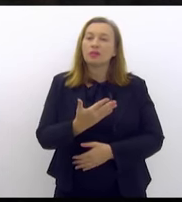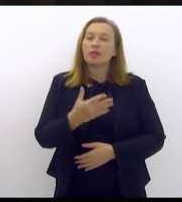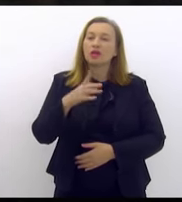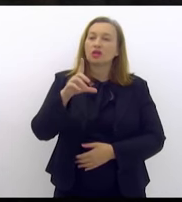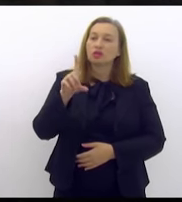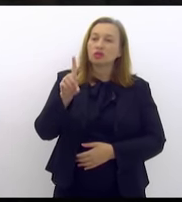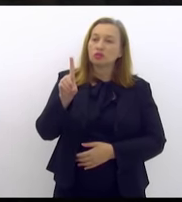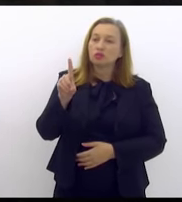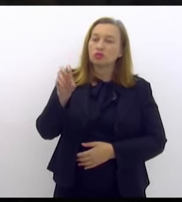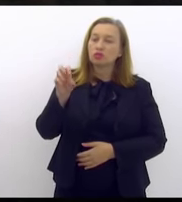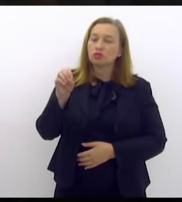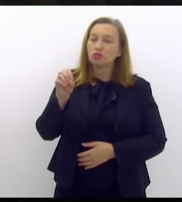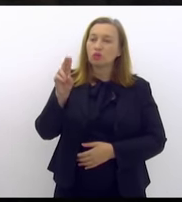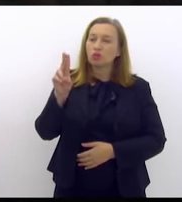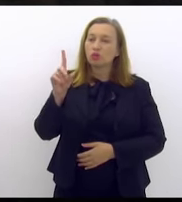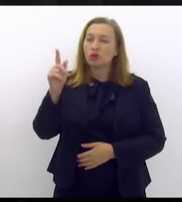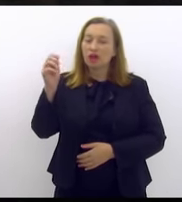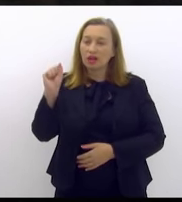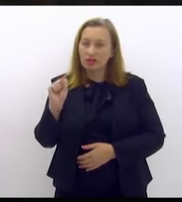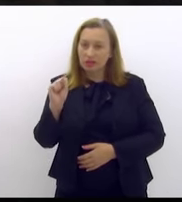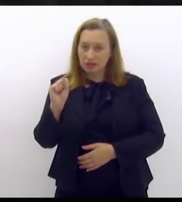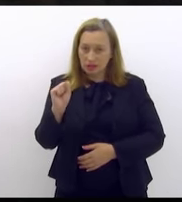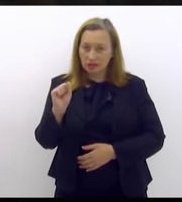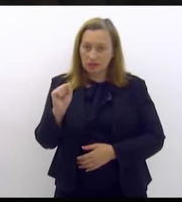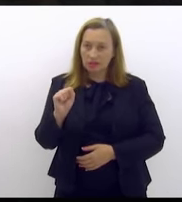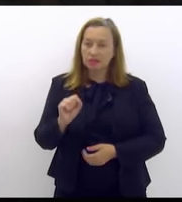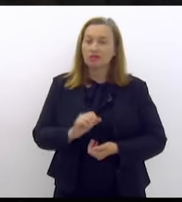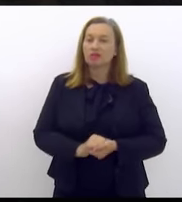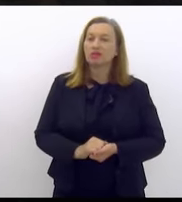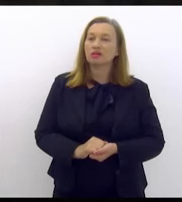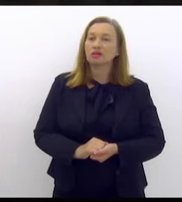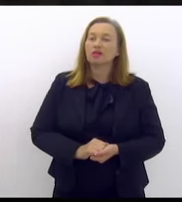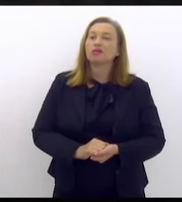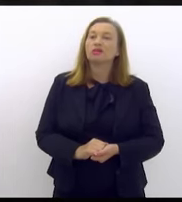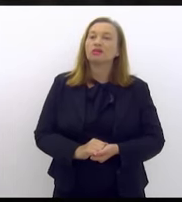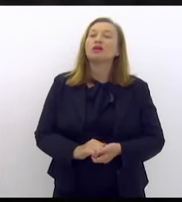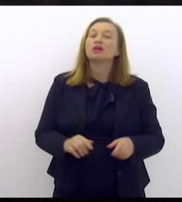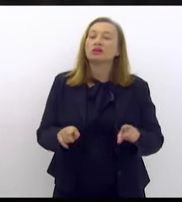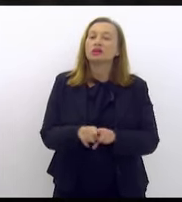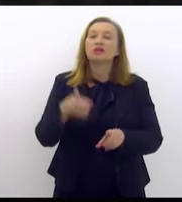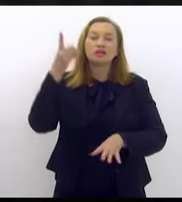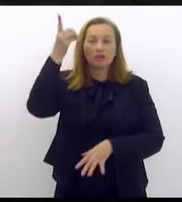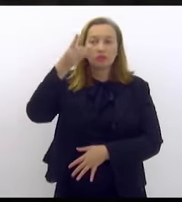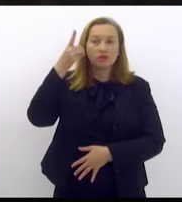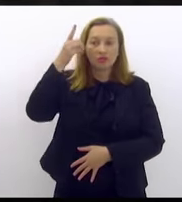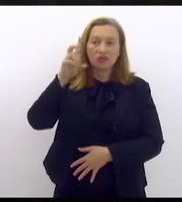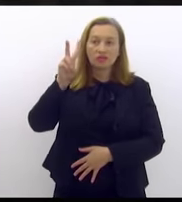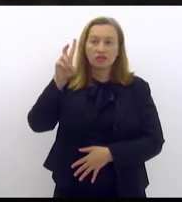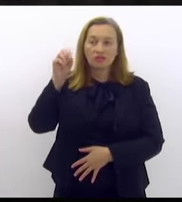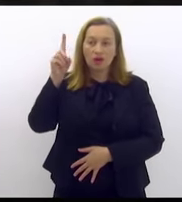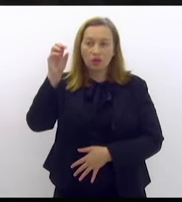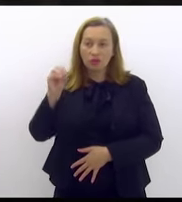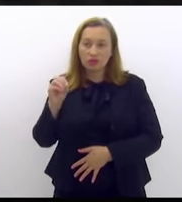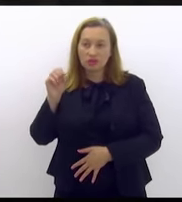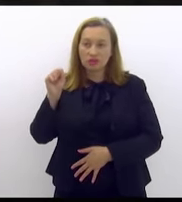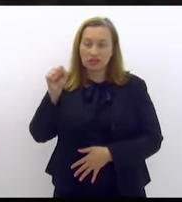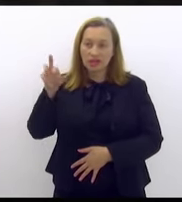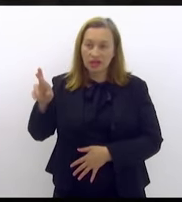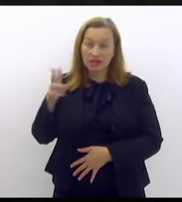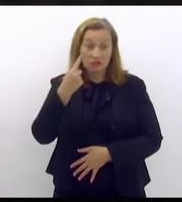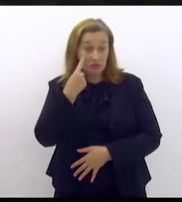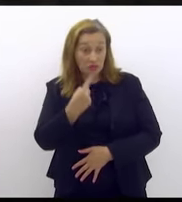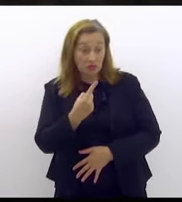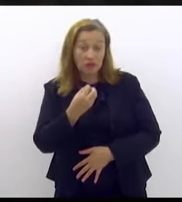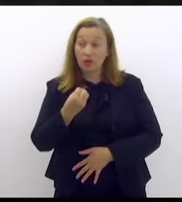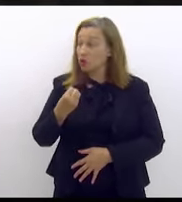Douglas Ruas. E o deputado Valdaciasa assistiu, disse: oh, que bom ver aqui você, Douglas